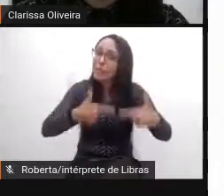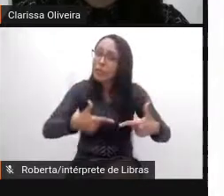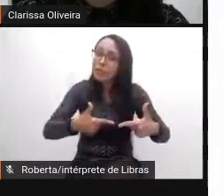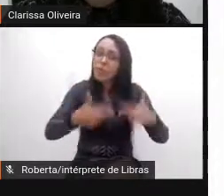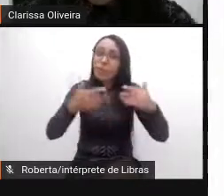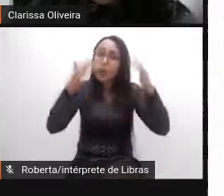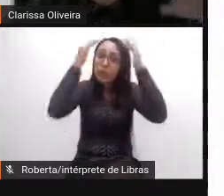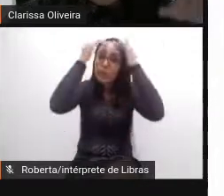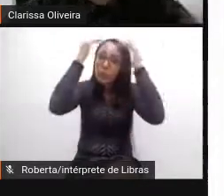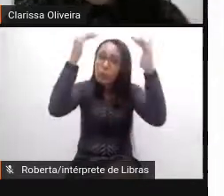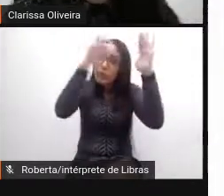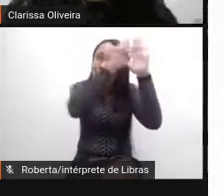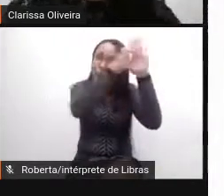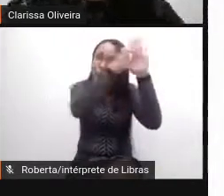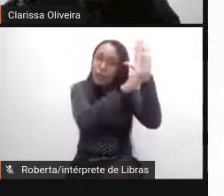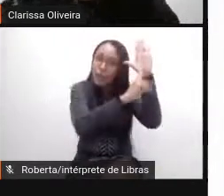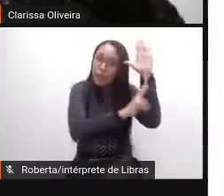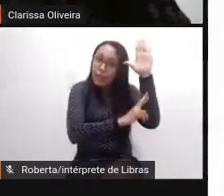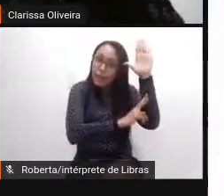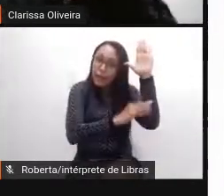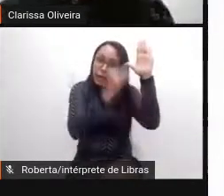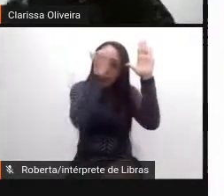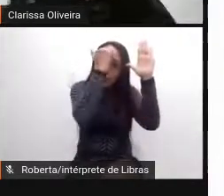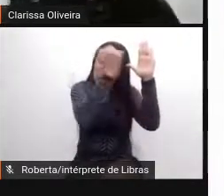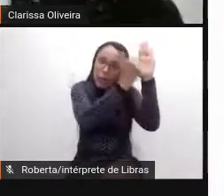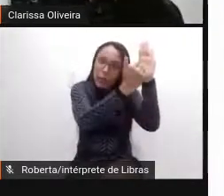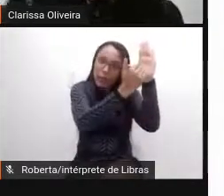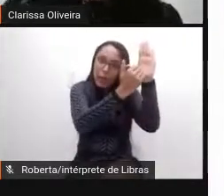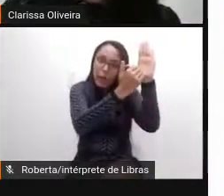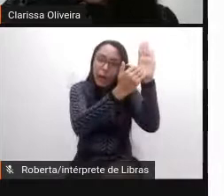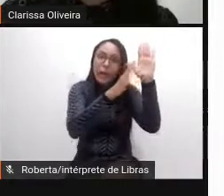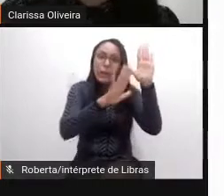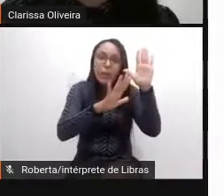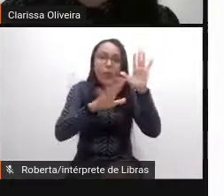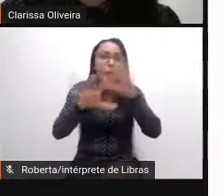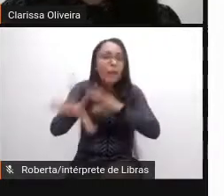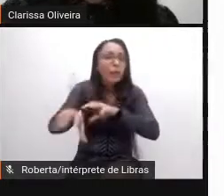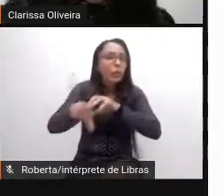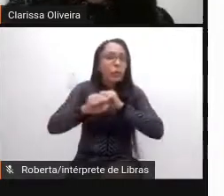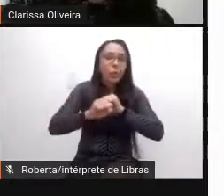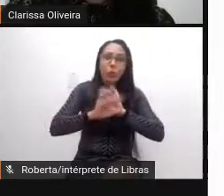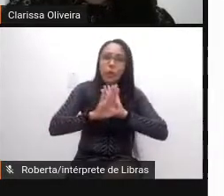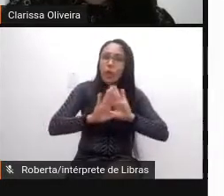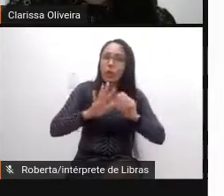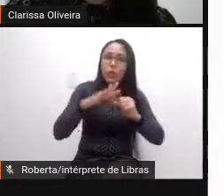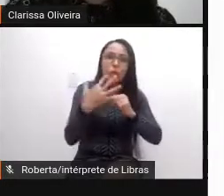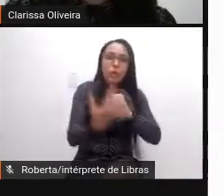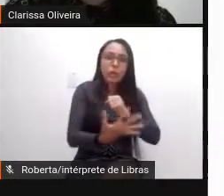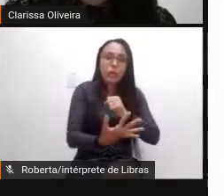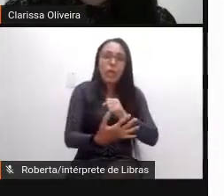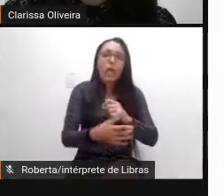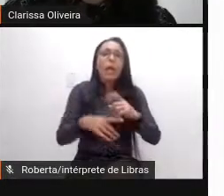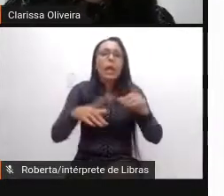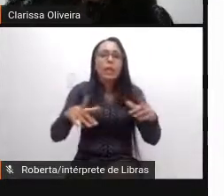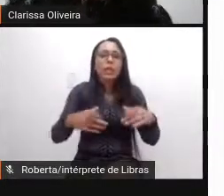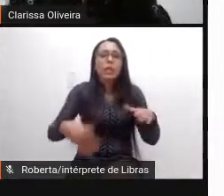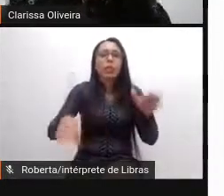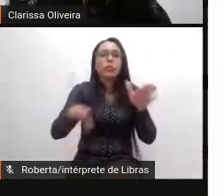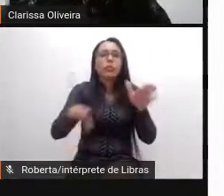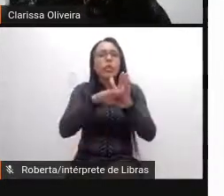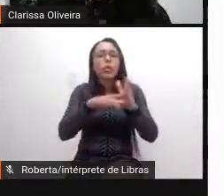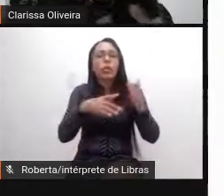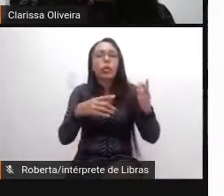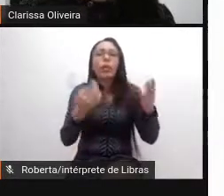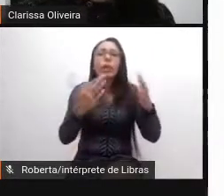essas regras para não se infectar. Então, chegou em casa, corre logo para tomar banho.